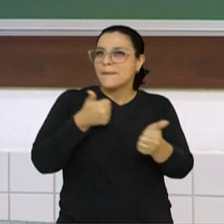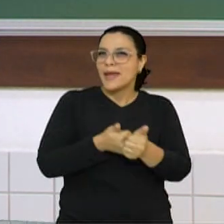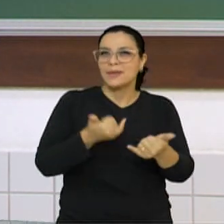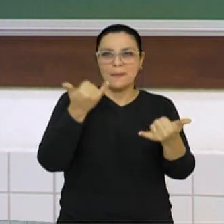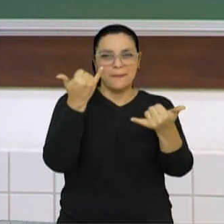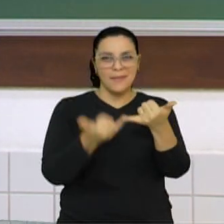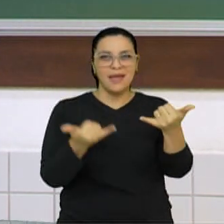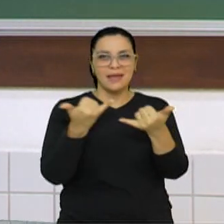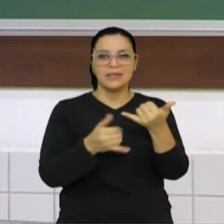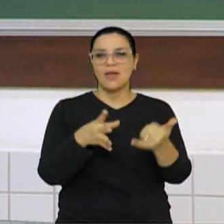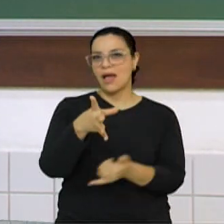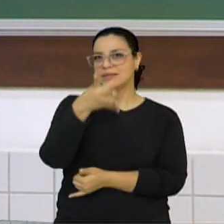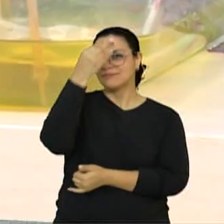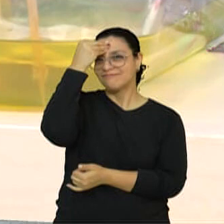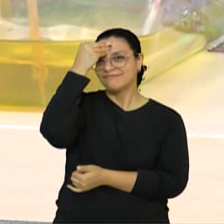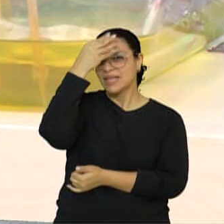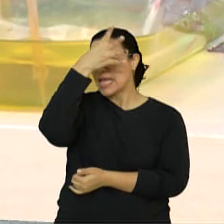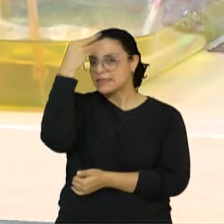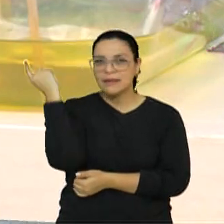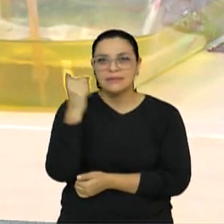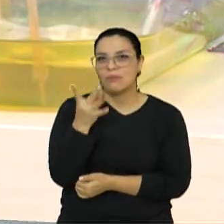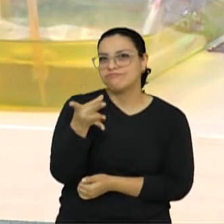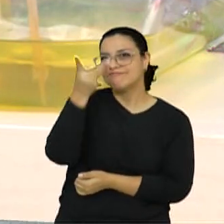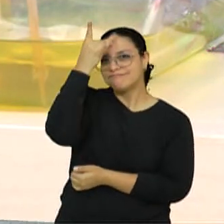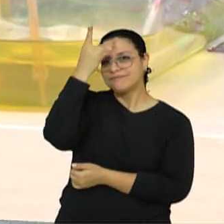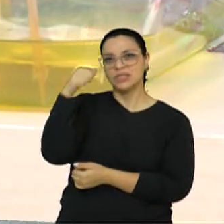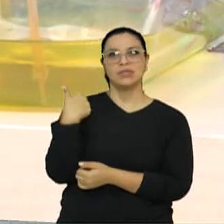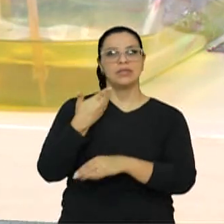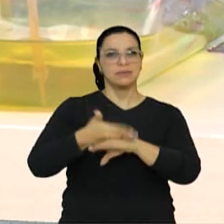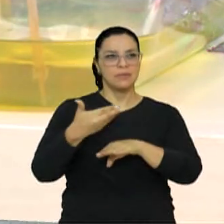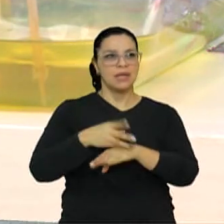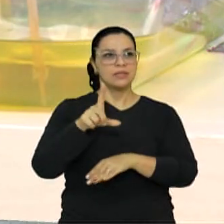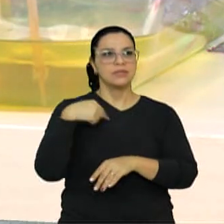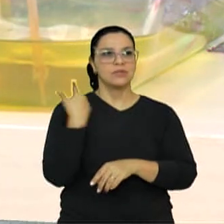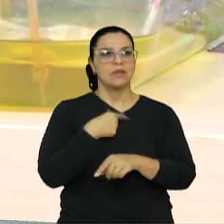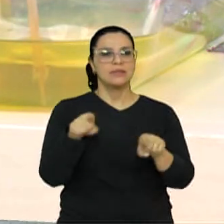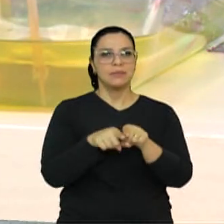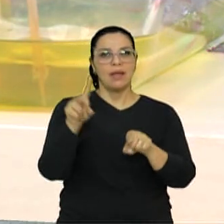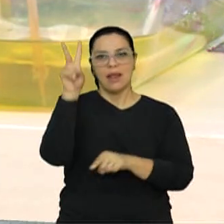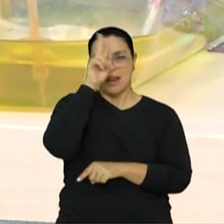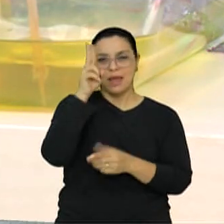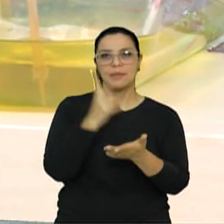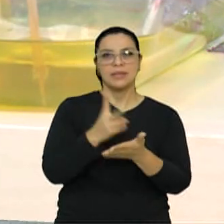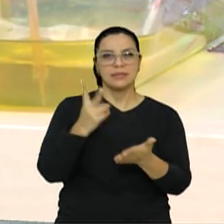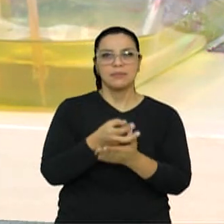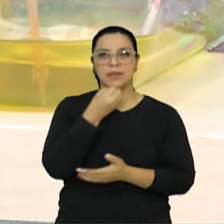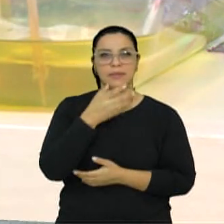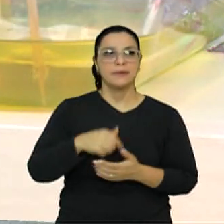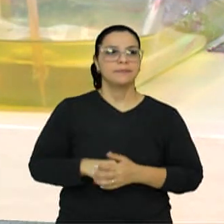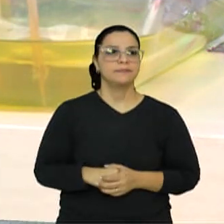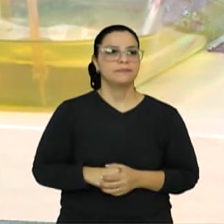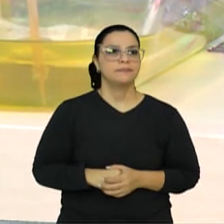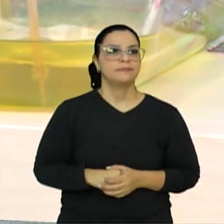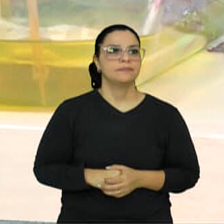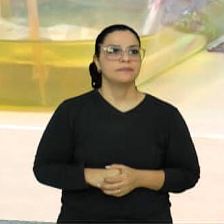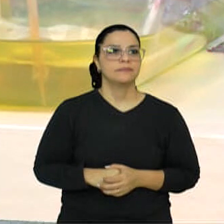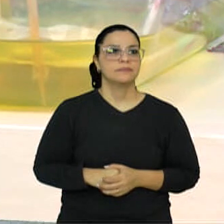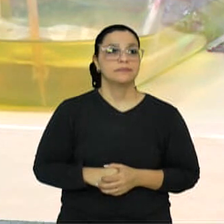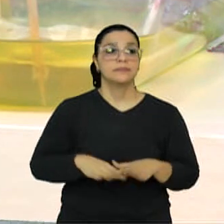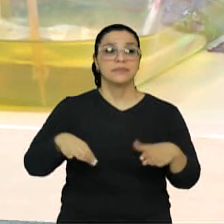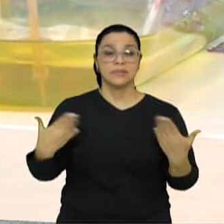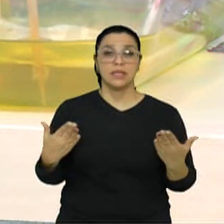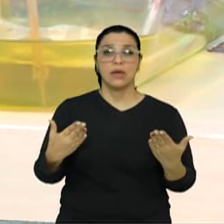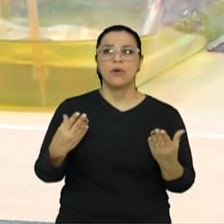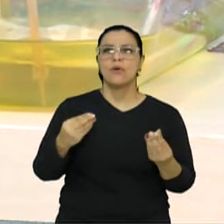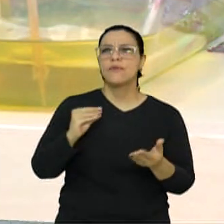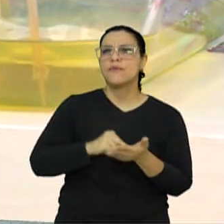possível ali, para a gente não esquecer depois, né? Com certeza, a gente fazendo essas atividades, a gente acaba lembrando muito bem disso aqui. Muito bem, o que